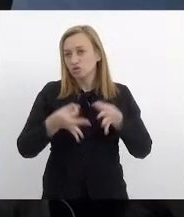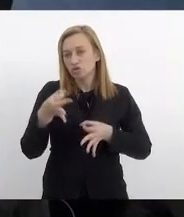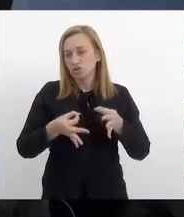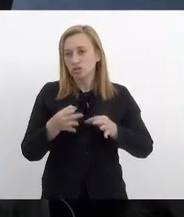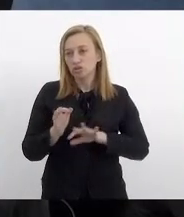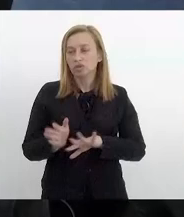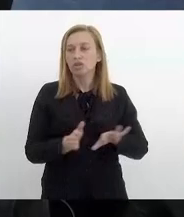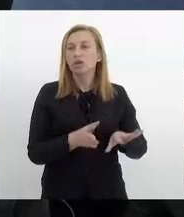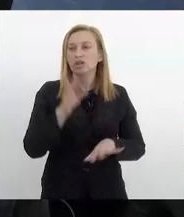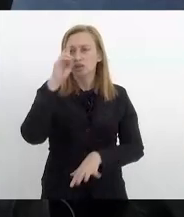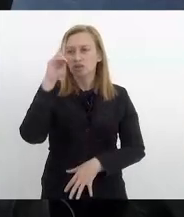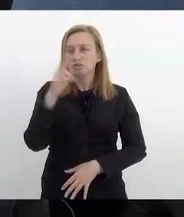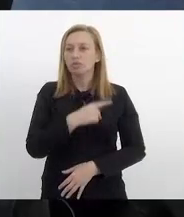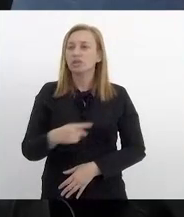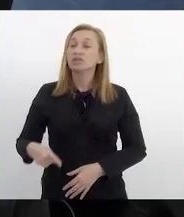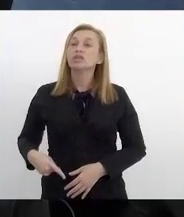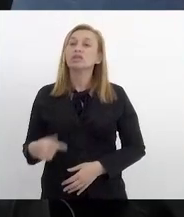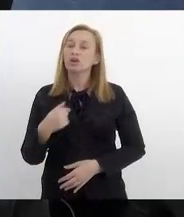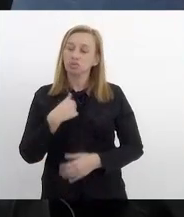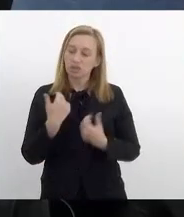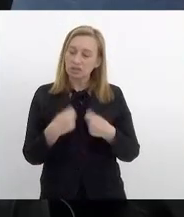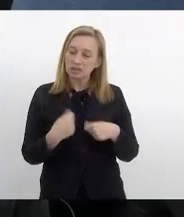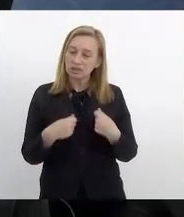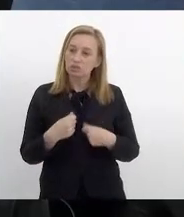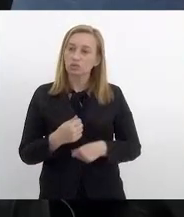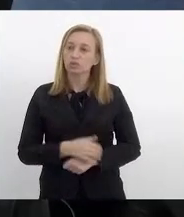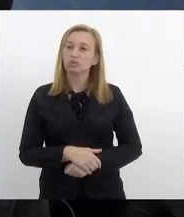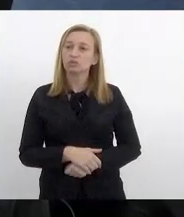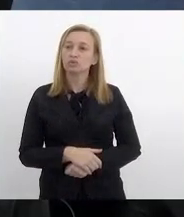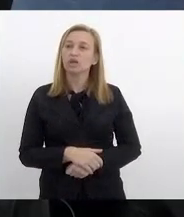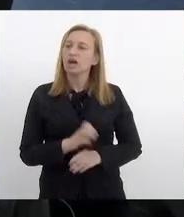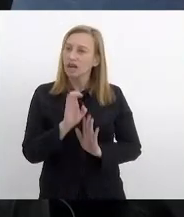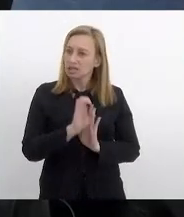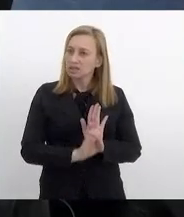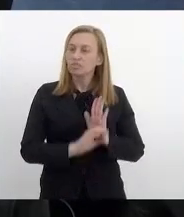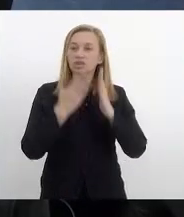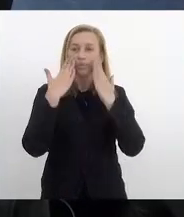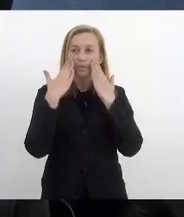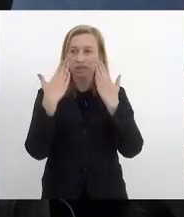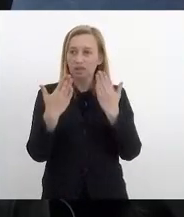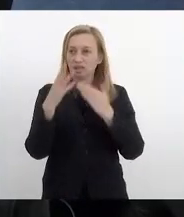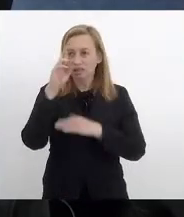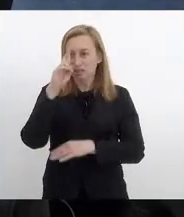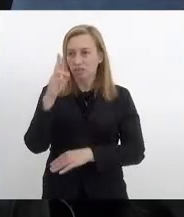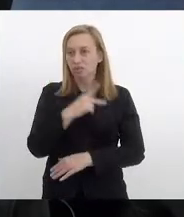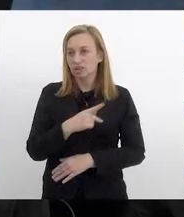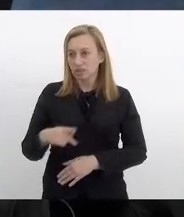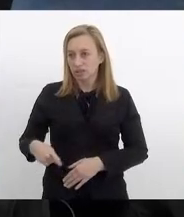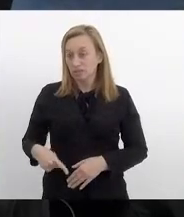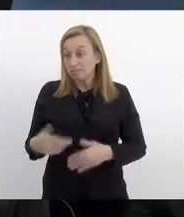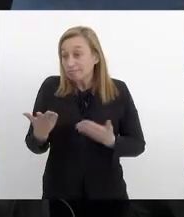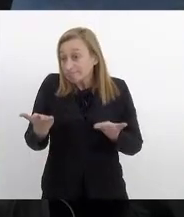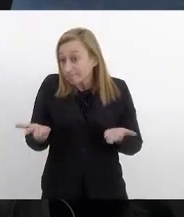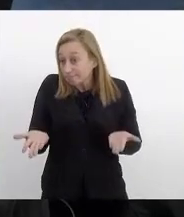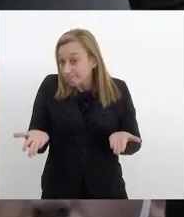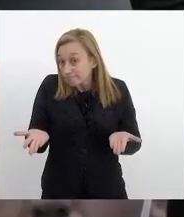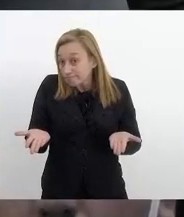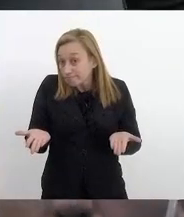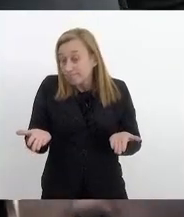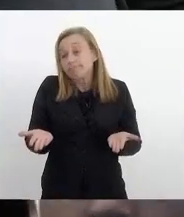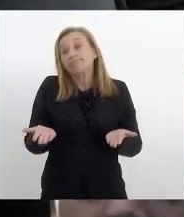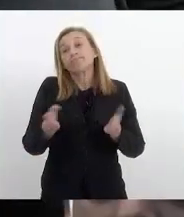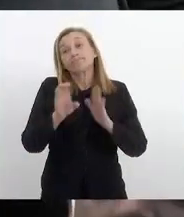Senhor presidente, eu preciso... As emendas foram apresentadas, senhor presidente. As emendas